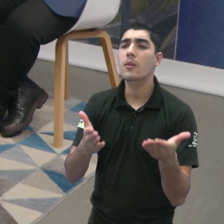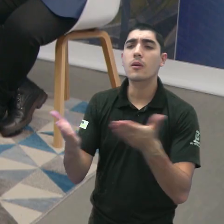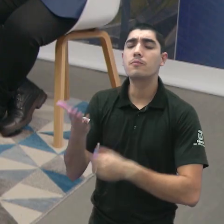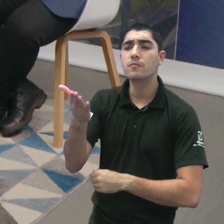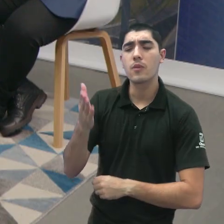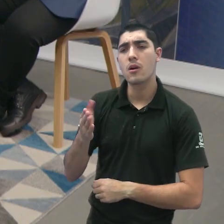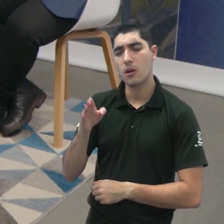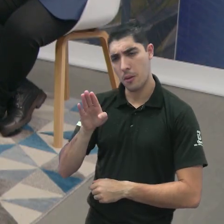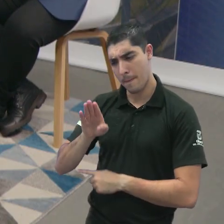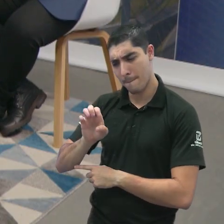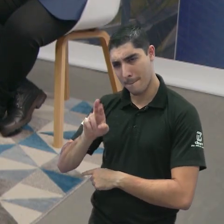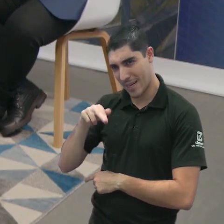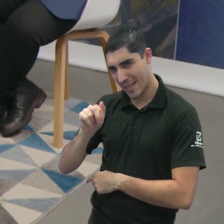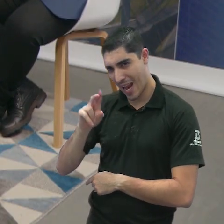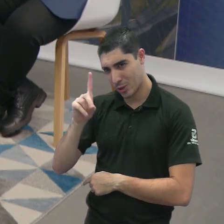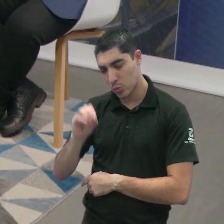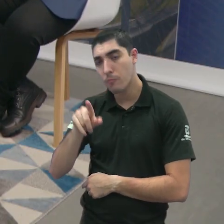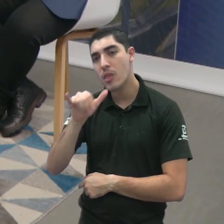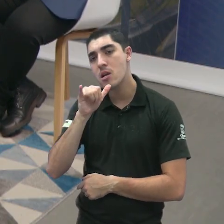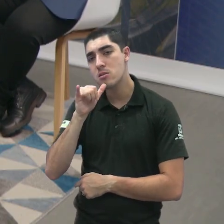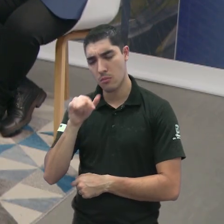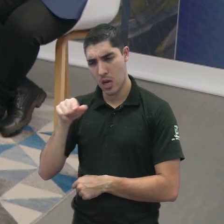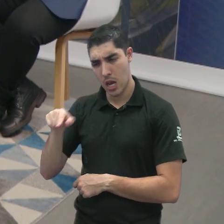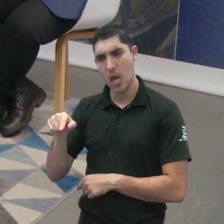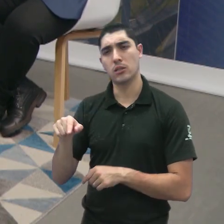né, ele influencia